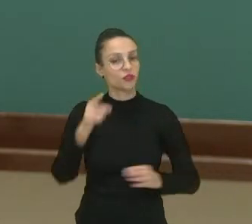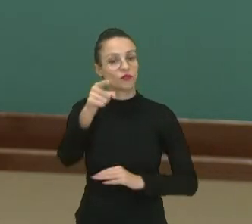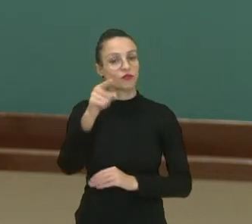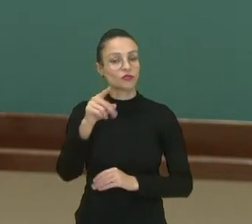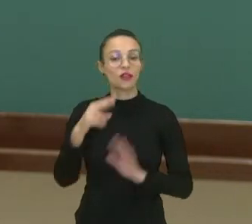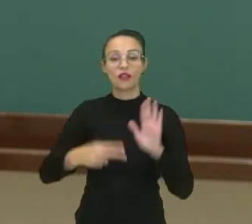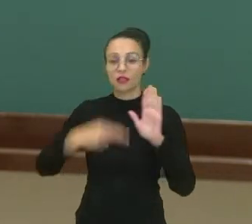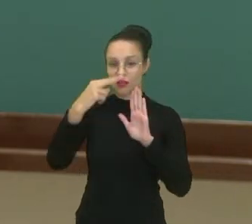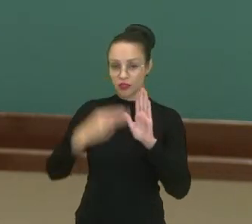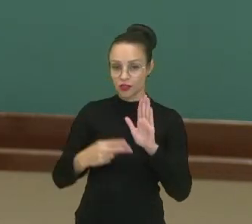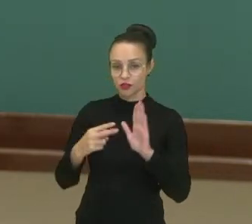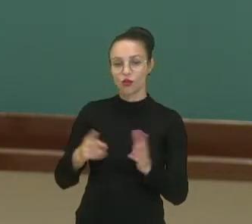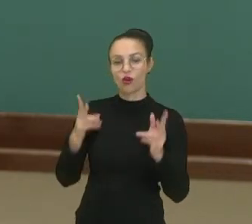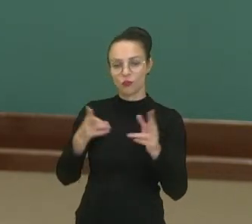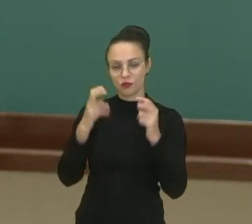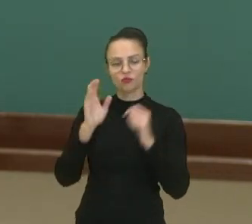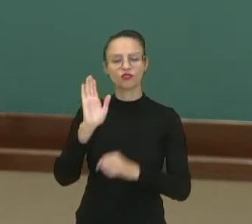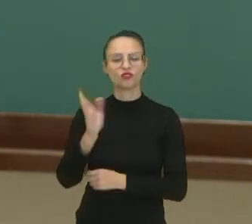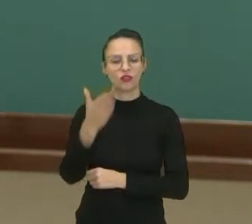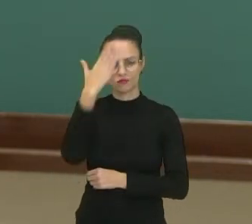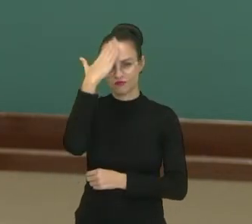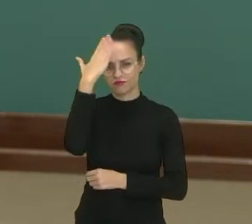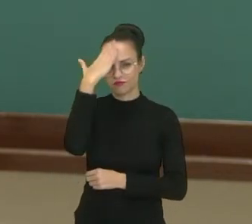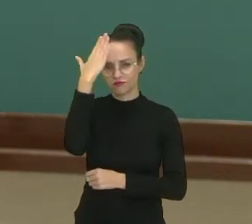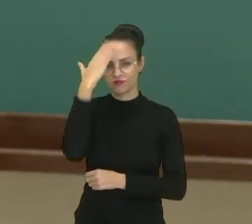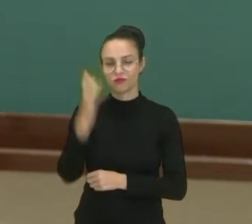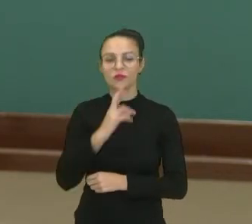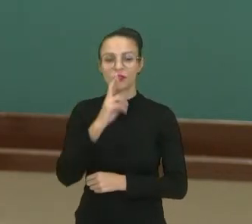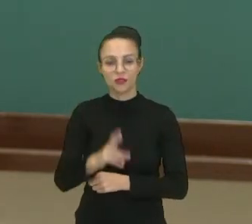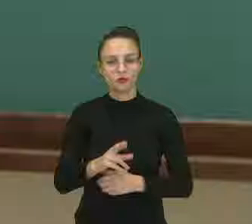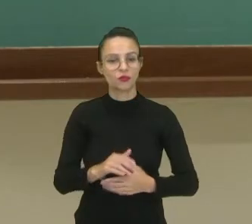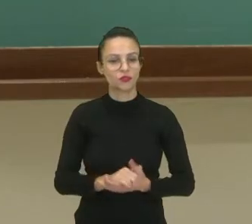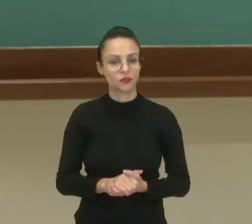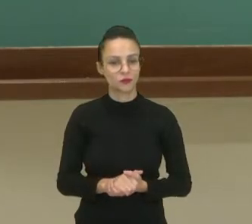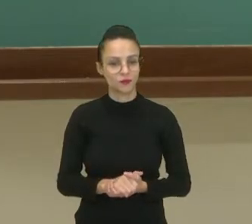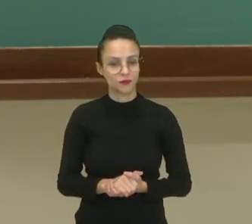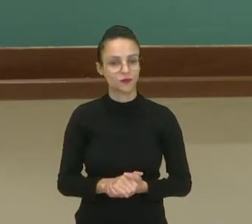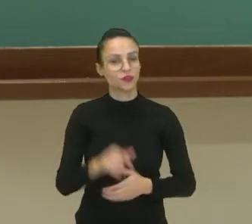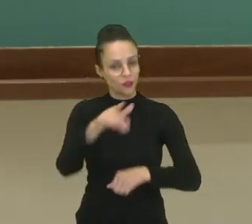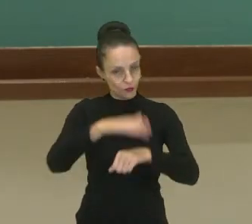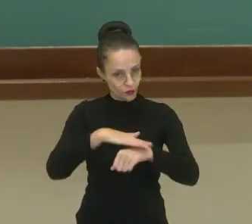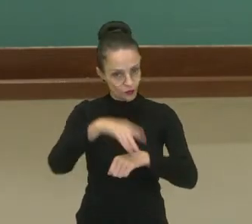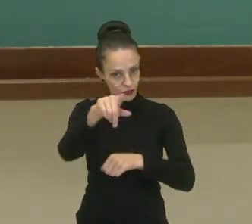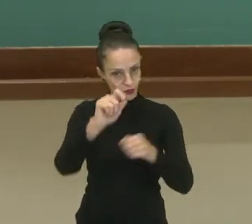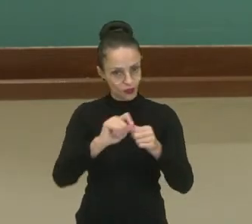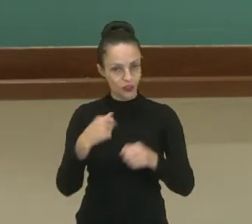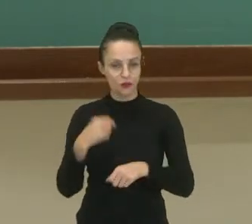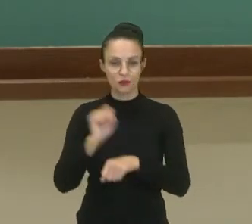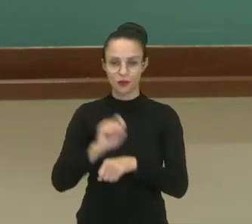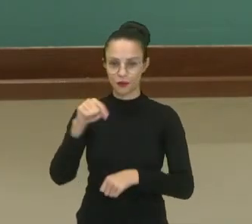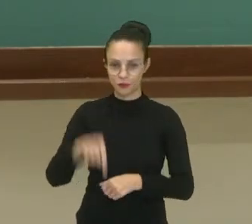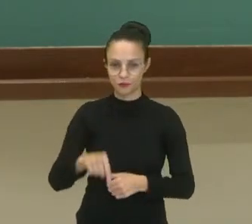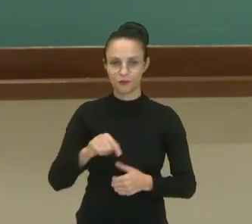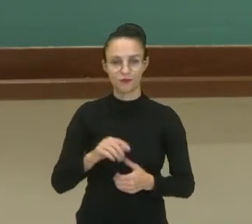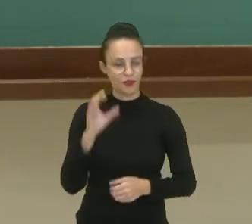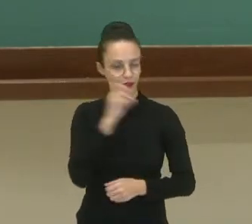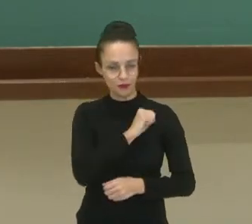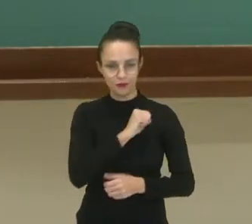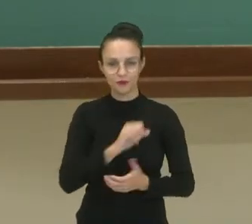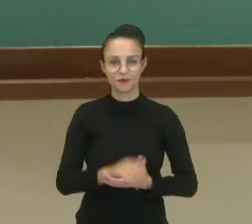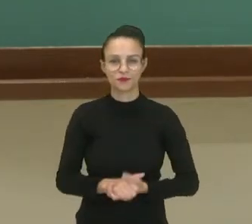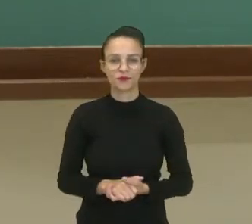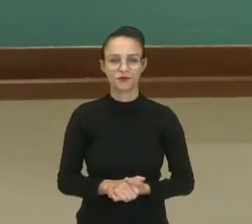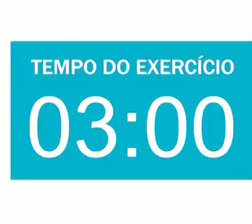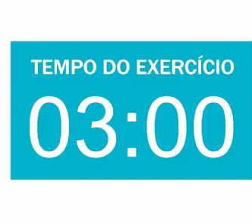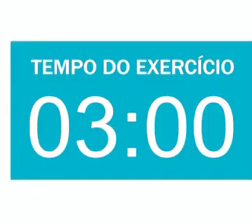Lendo, observando, nós já sabemos algumas respostas aí. Faz aí que eu te aguardo aqui. É rapidinho.